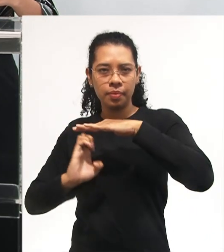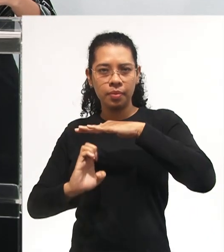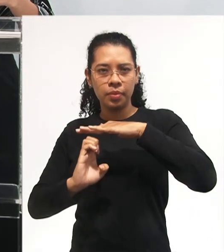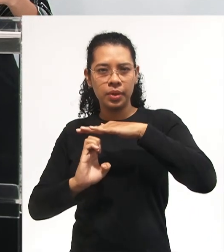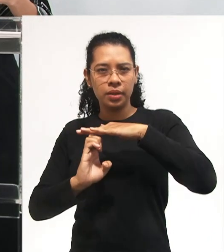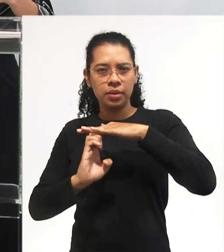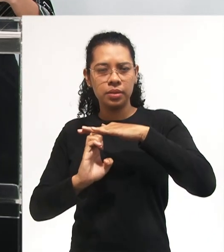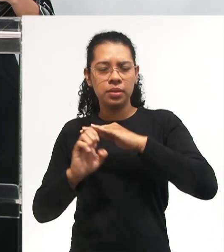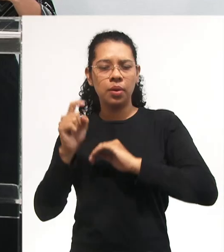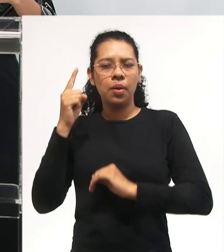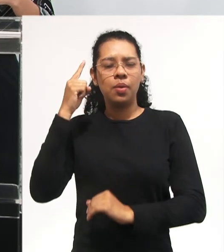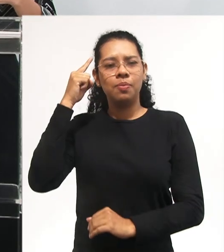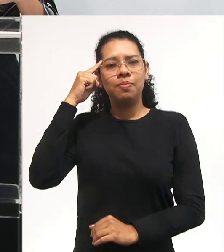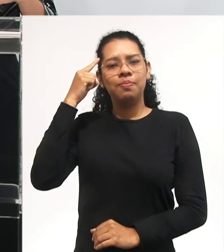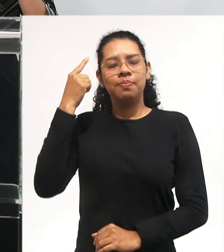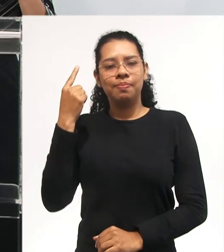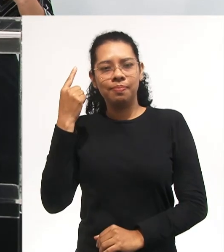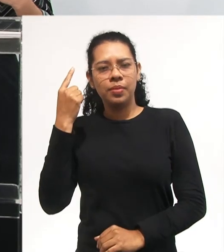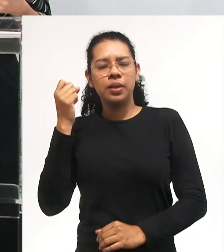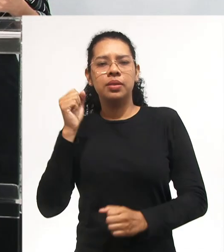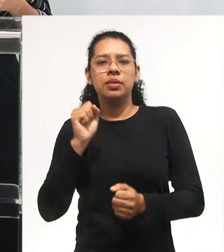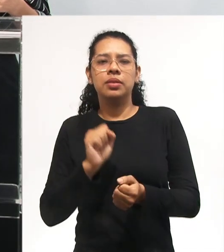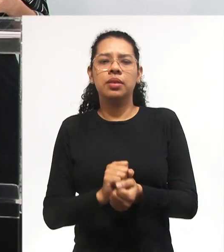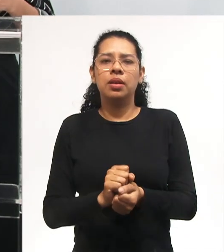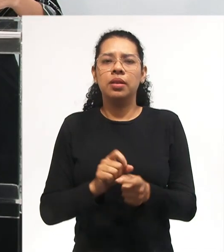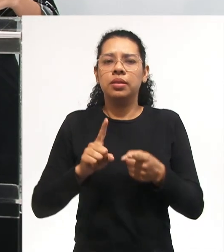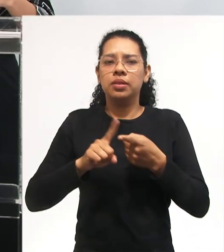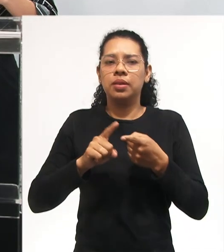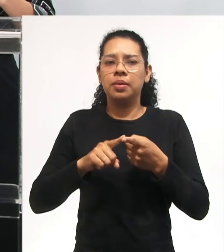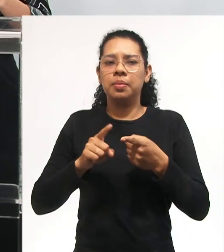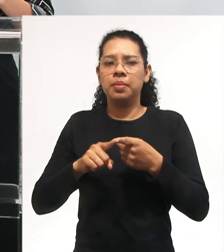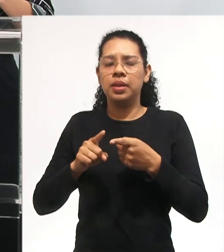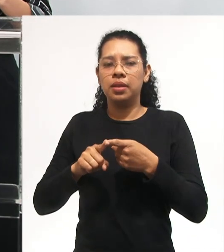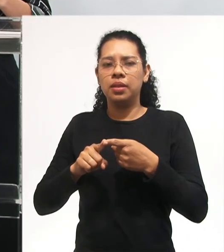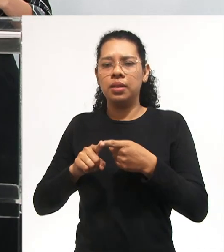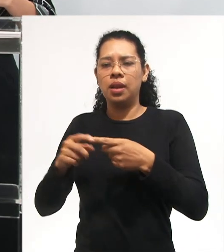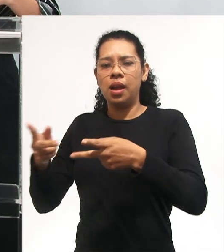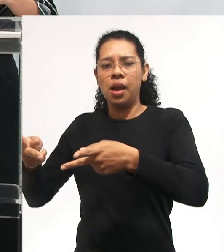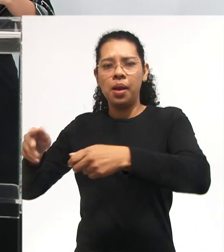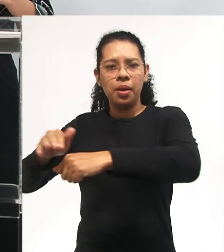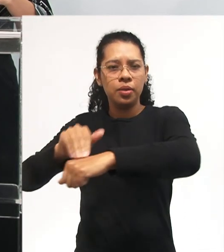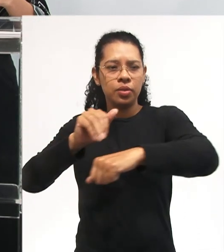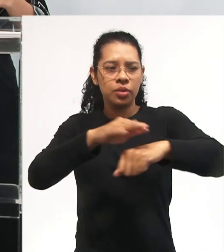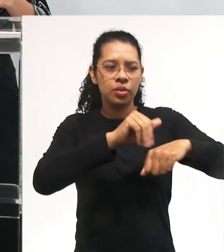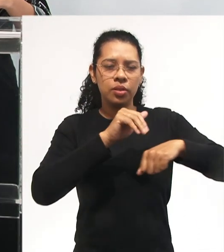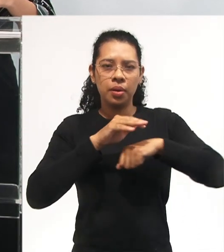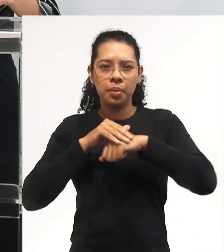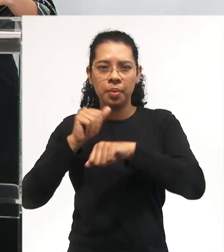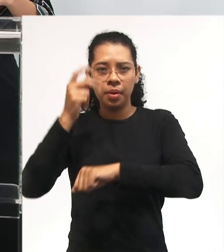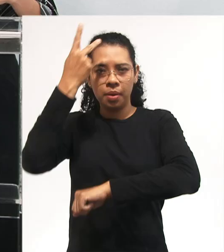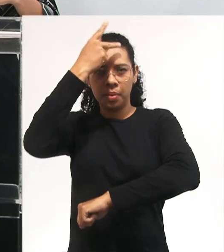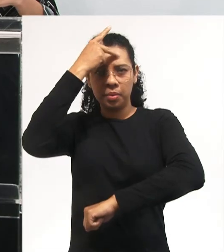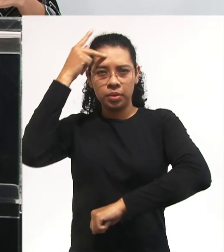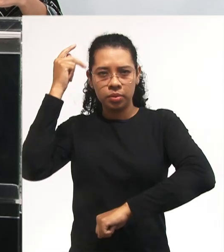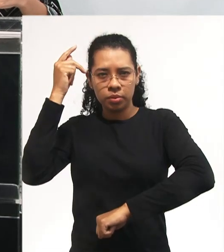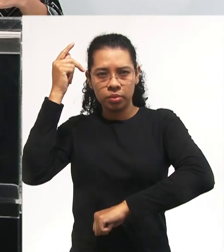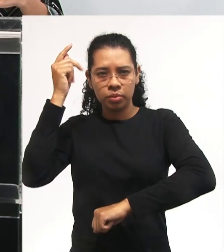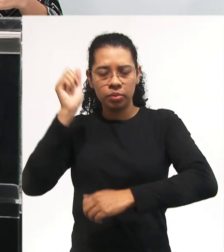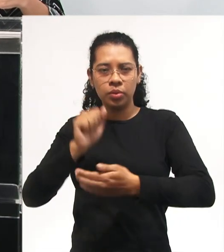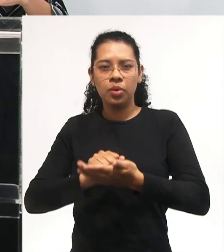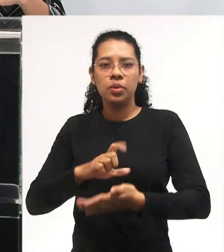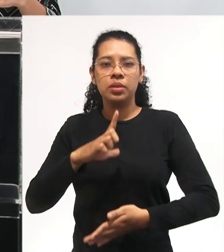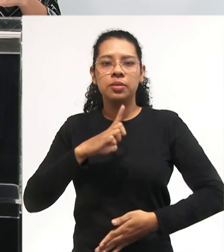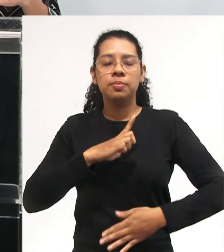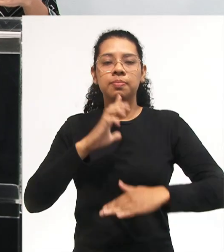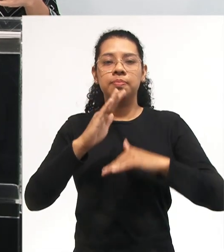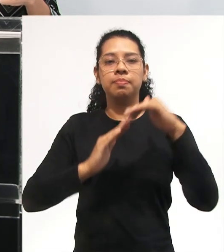importar, né, ou a contratar pessoas que têm formação profissional, que eram mais técnicos,